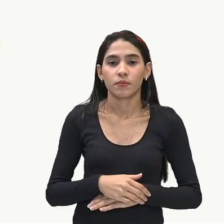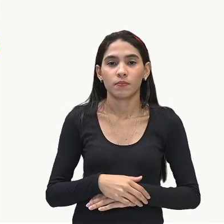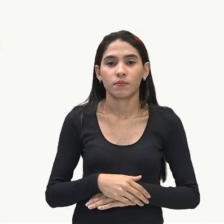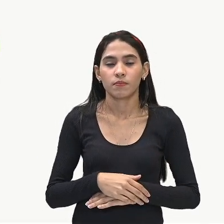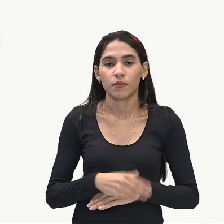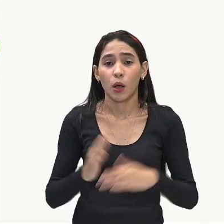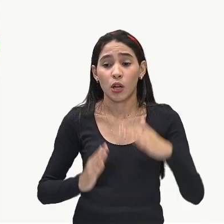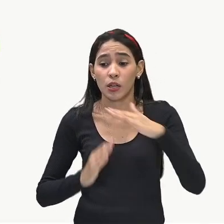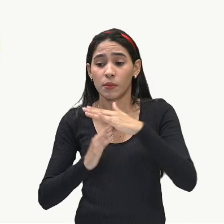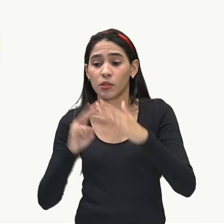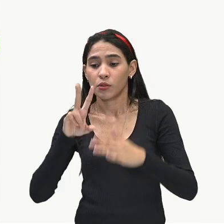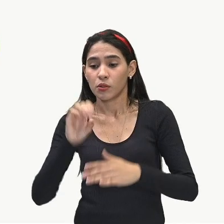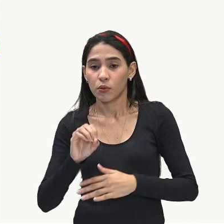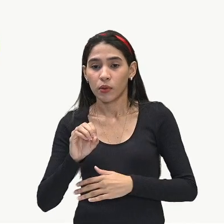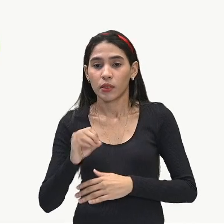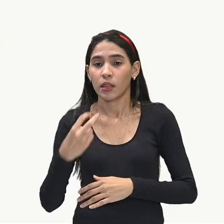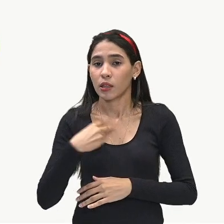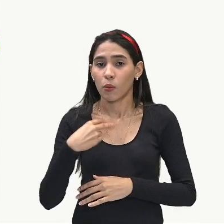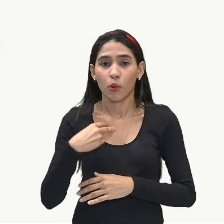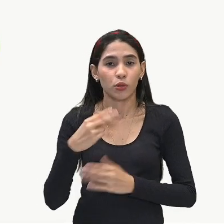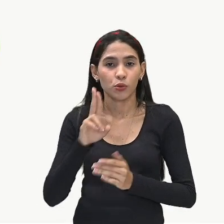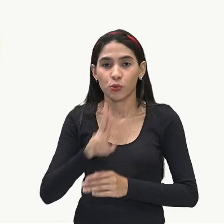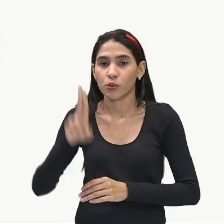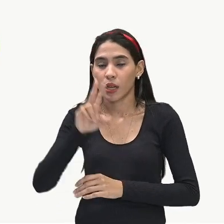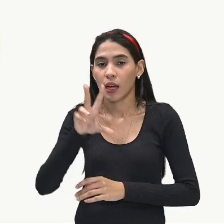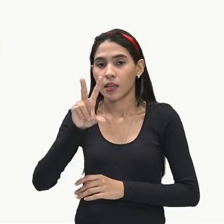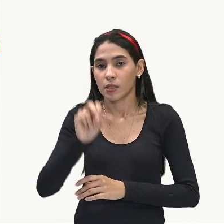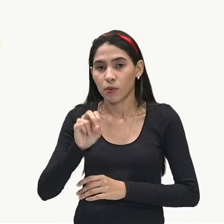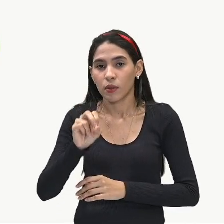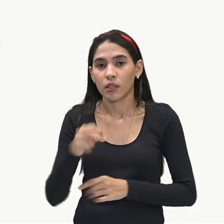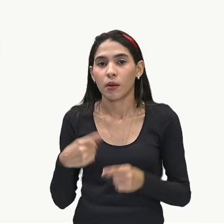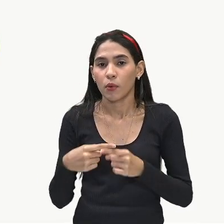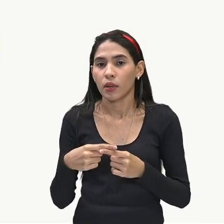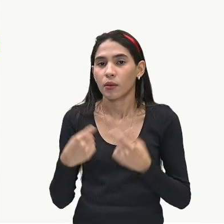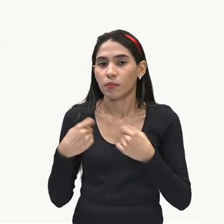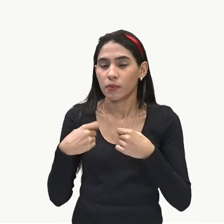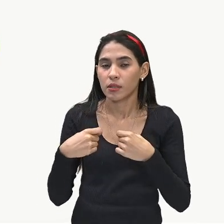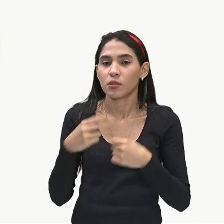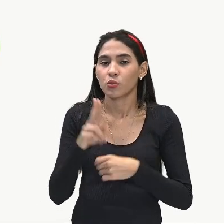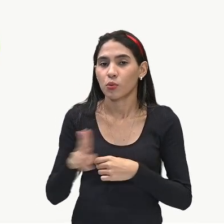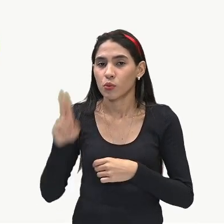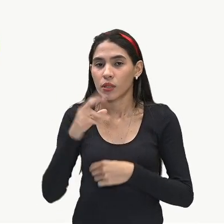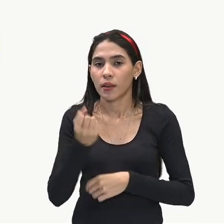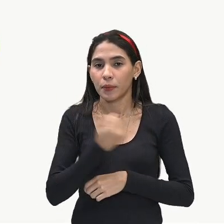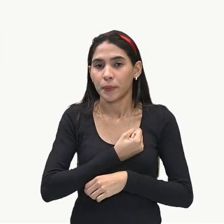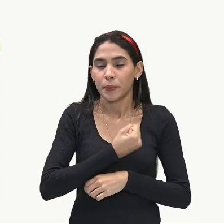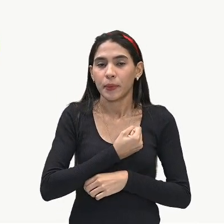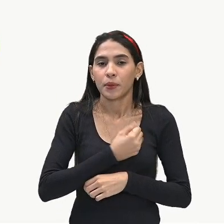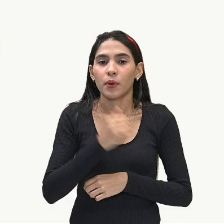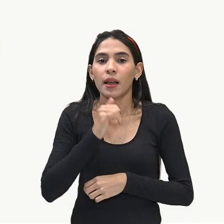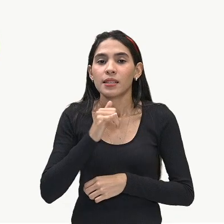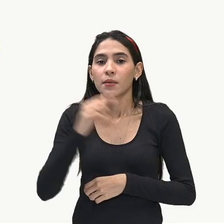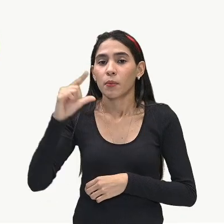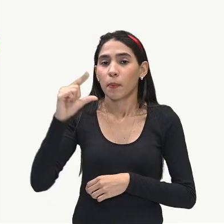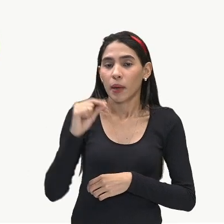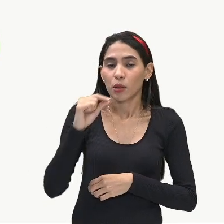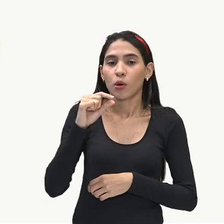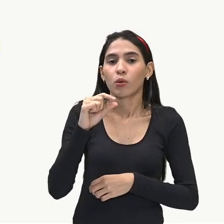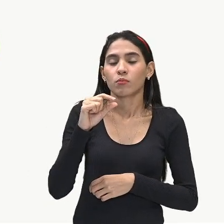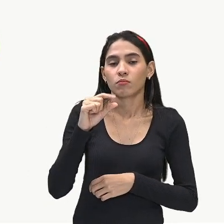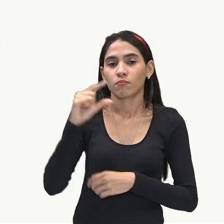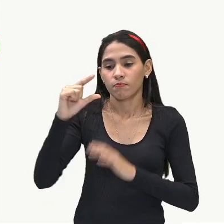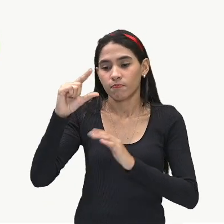50, eu não vou poder usar 50 também, né? Porque eu preciso utilizar números que sejam menores que